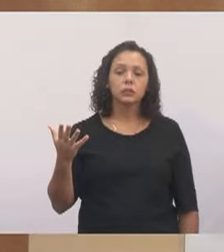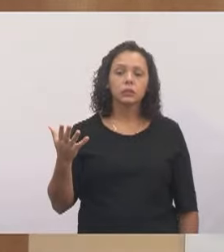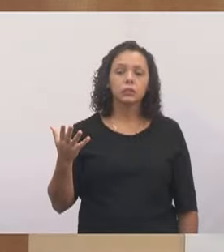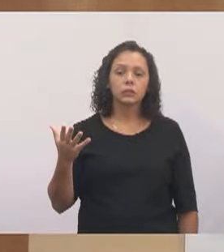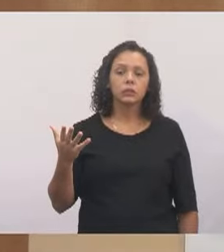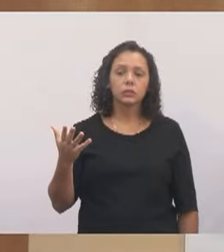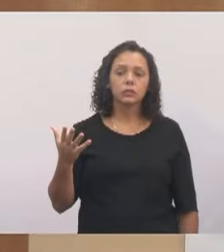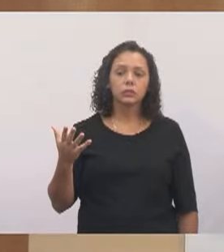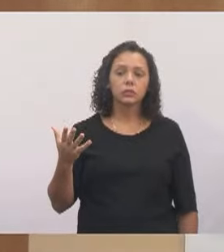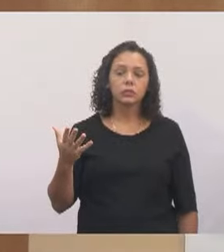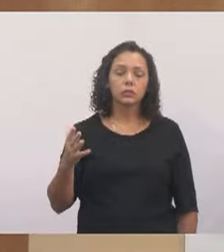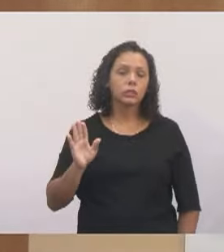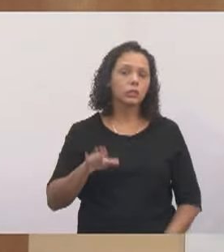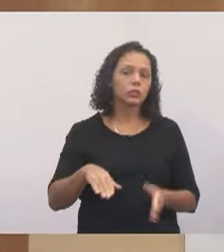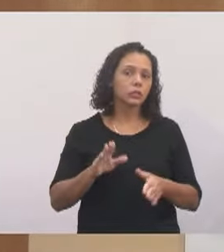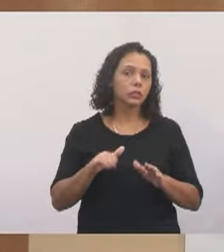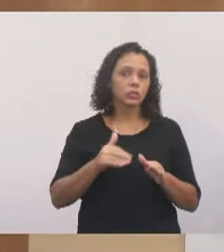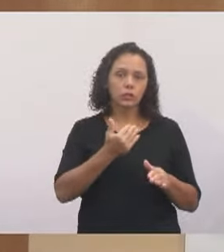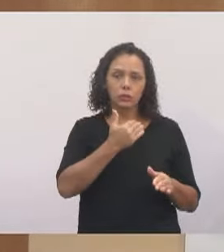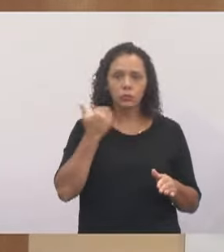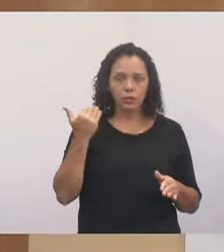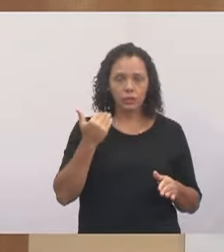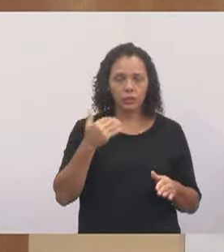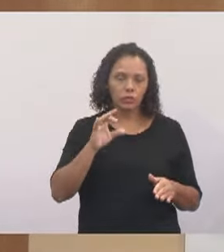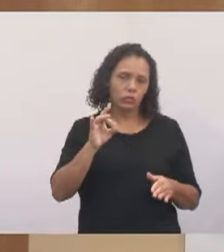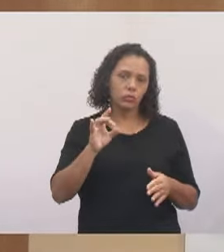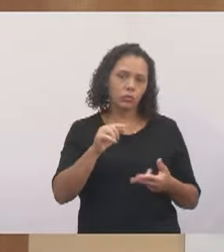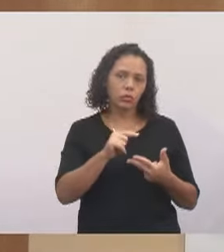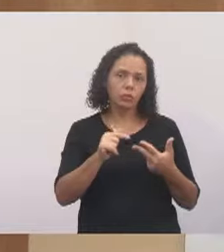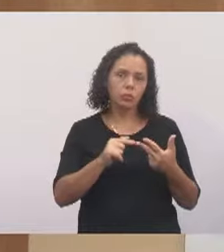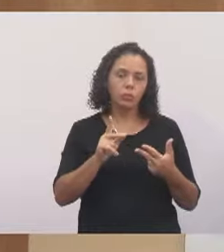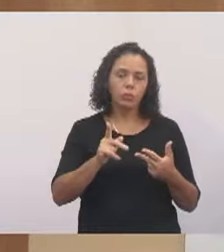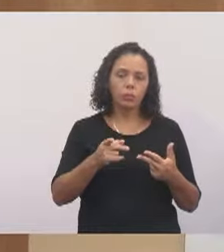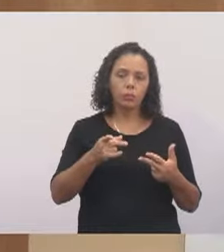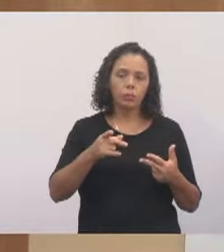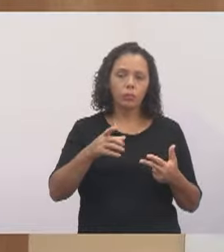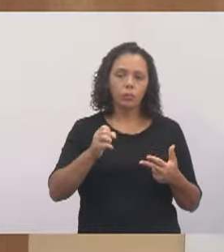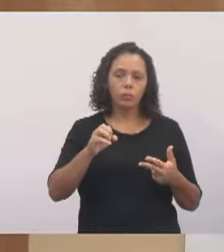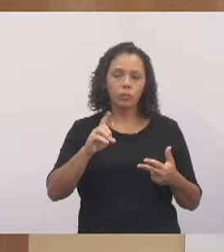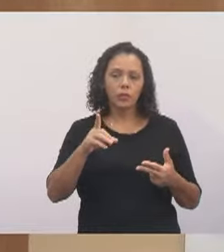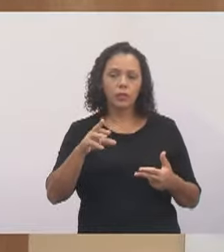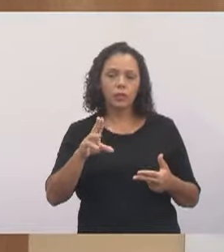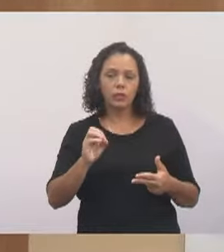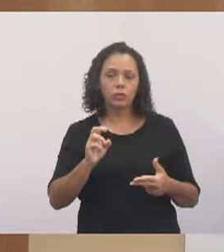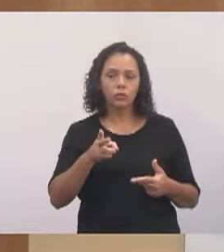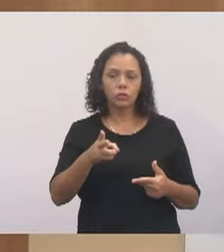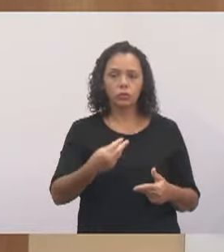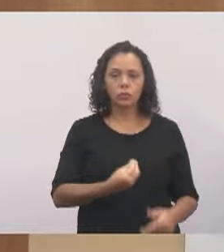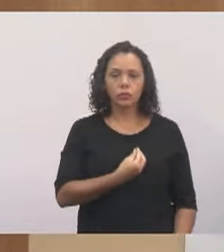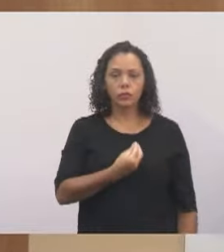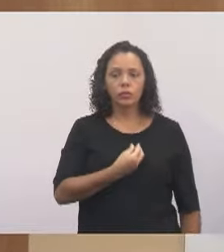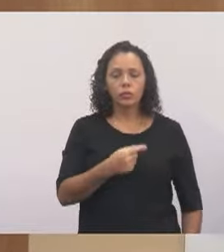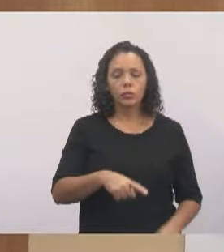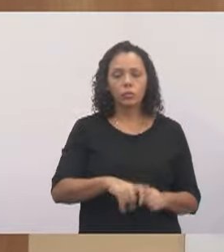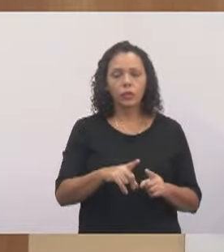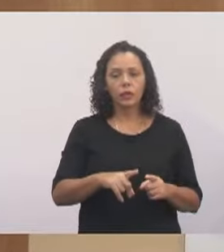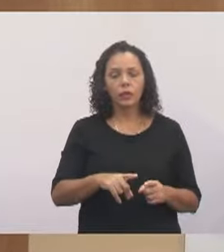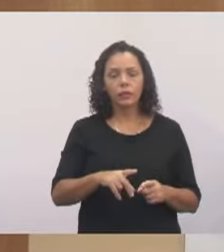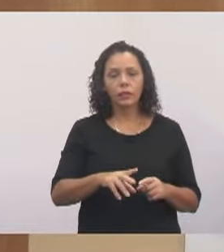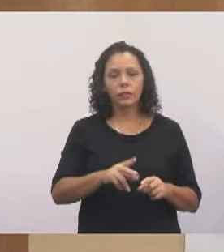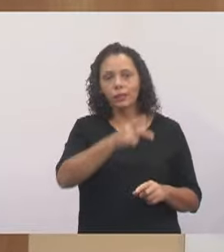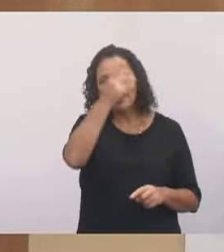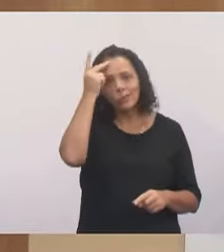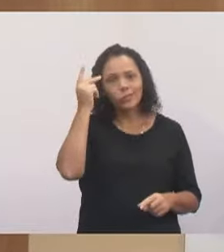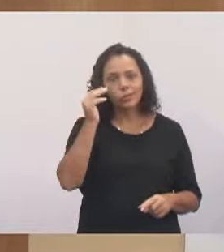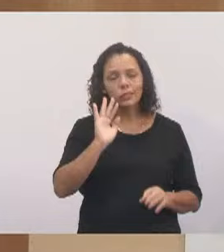que não estão mais entre nós, exceto o Pedro Mota, que está aqui, mas esses que já faleceram, o seu Joel, que deram a sua vida pelo